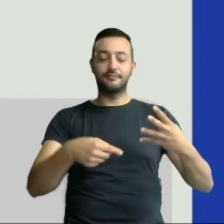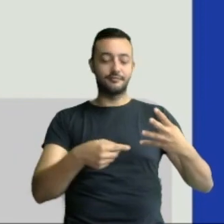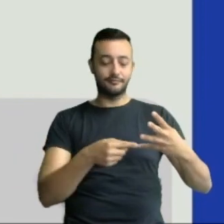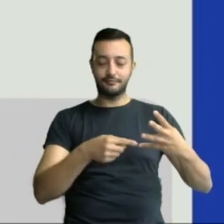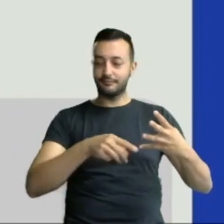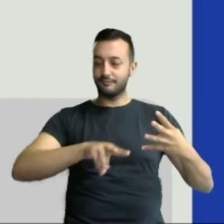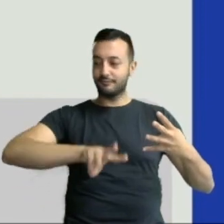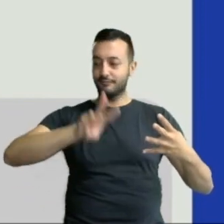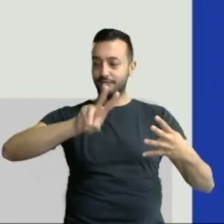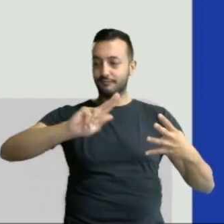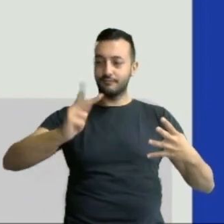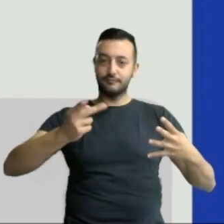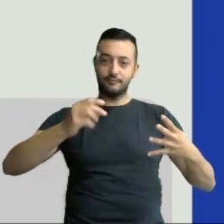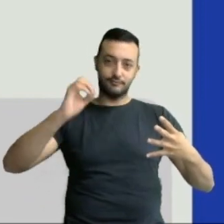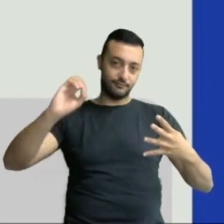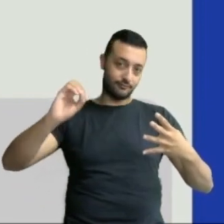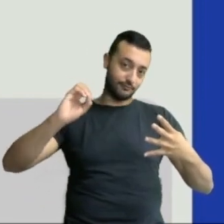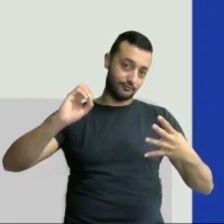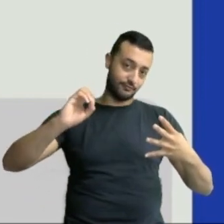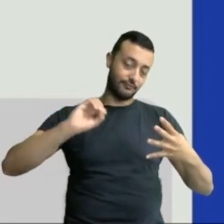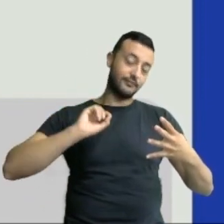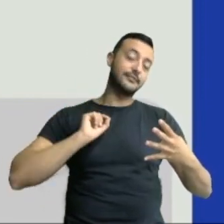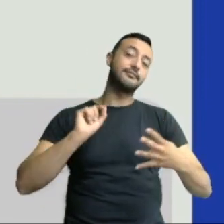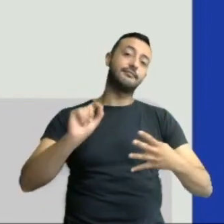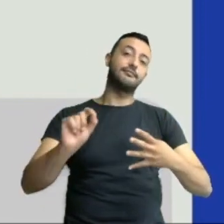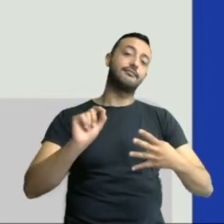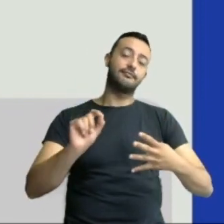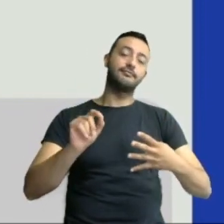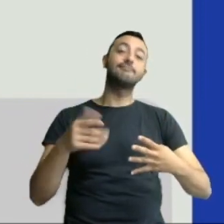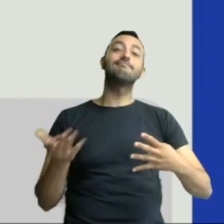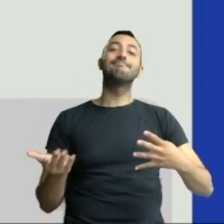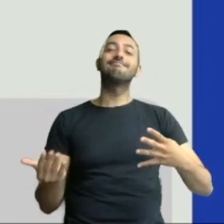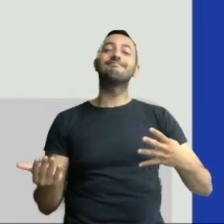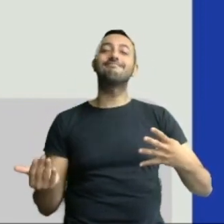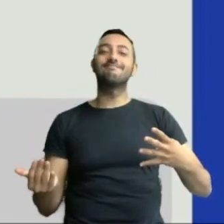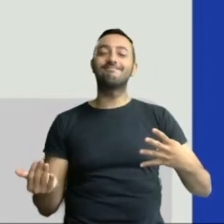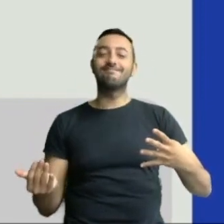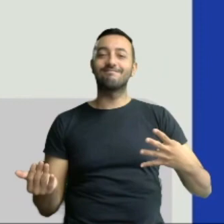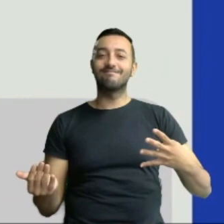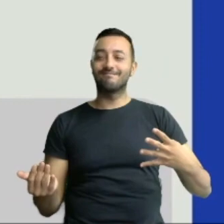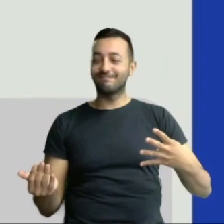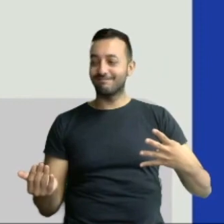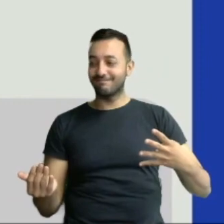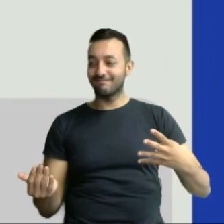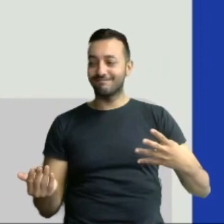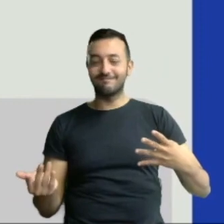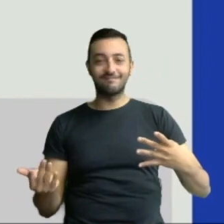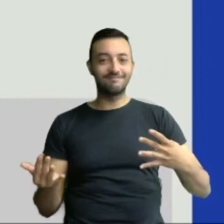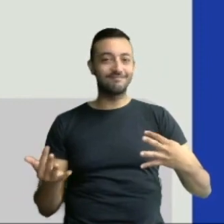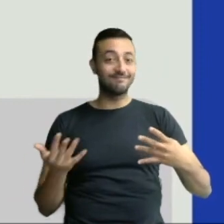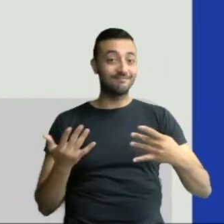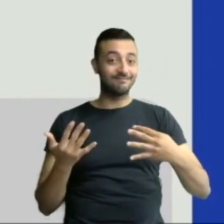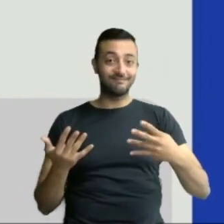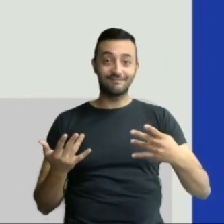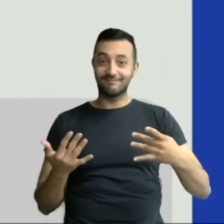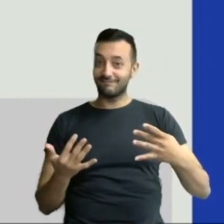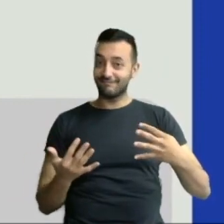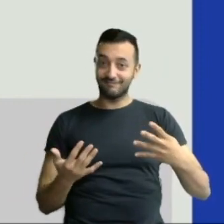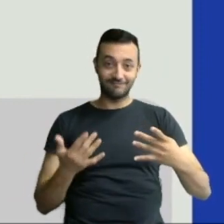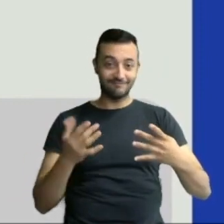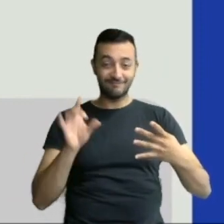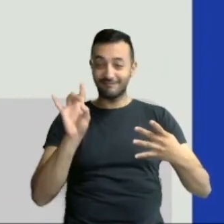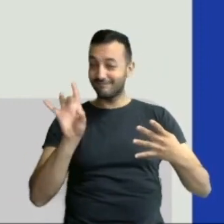na letra D, temos o who, que é quem. E aí? A gente vai o quê? Vai se apegar